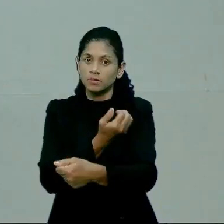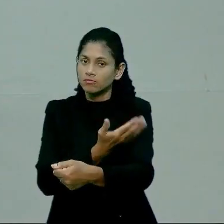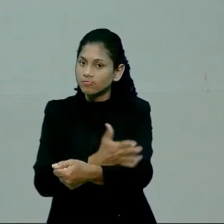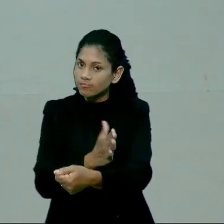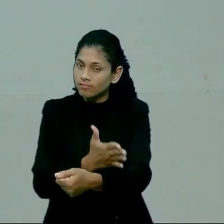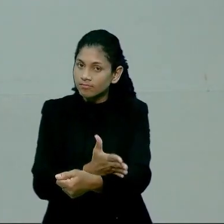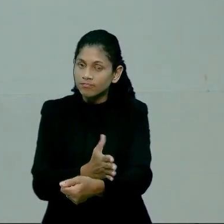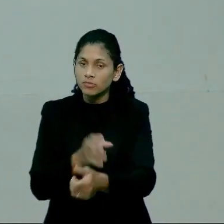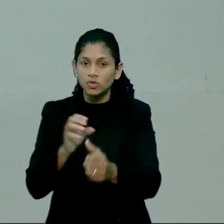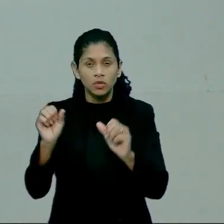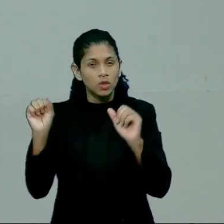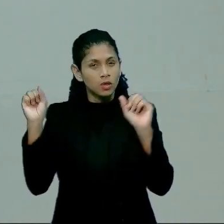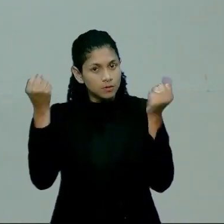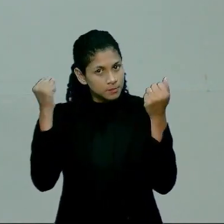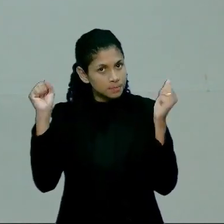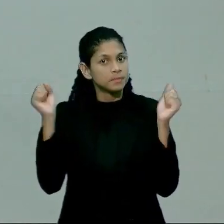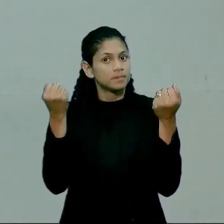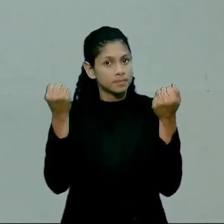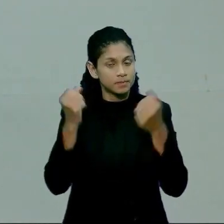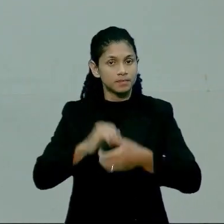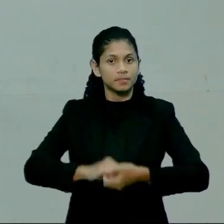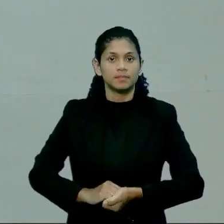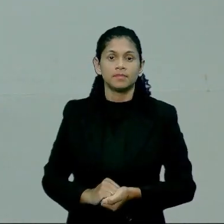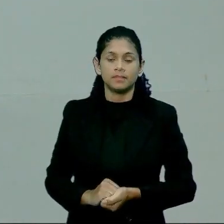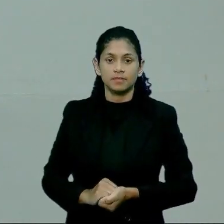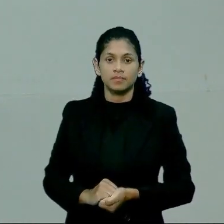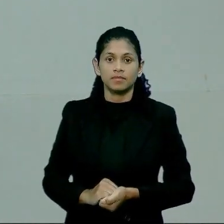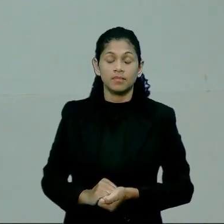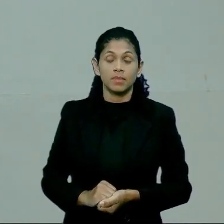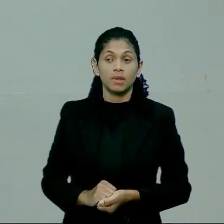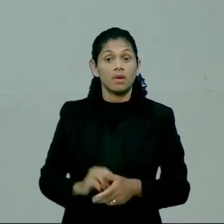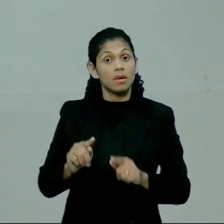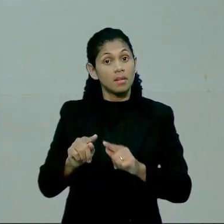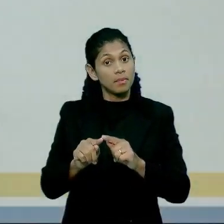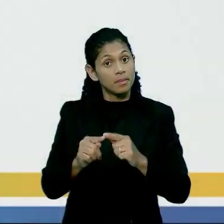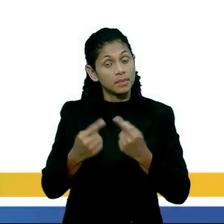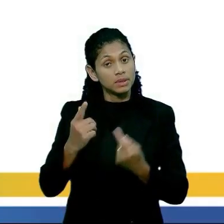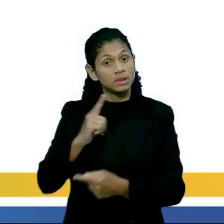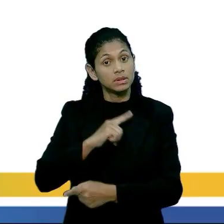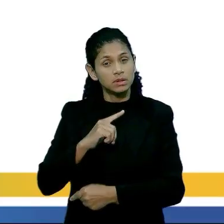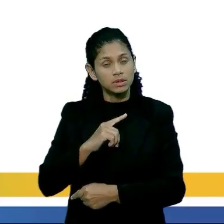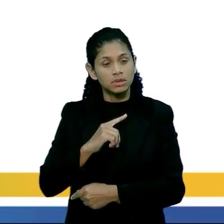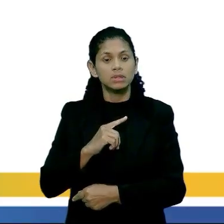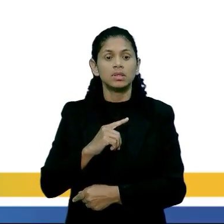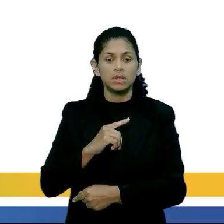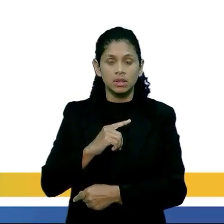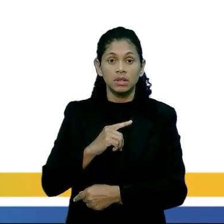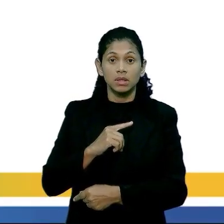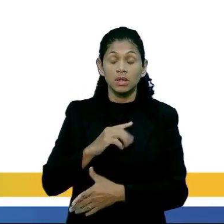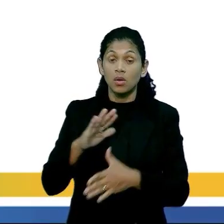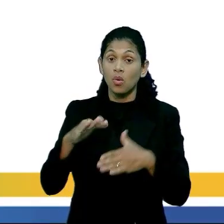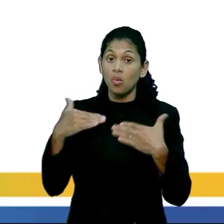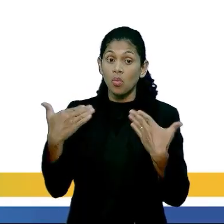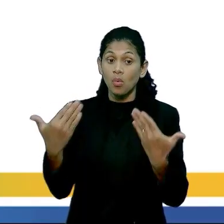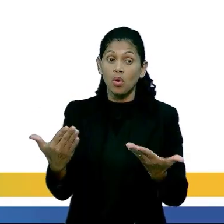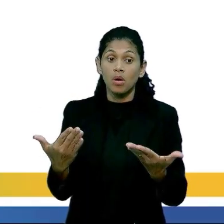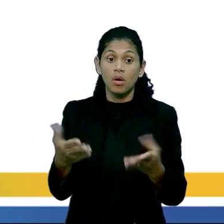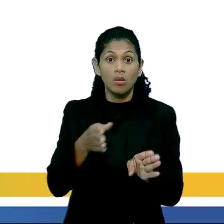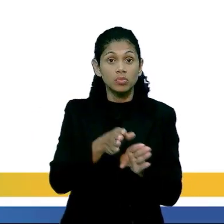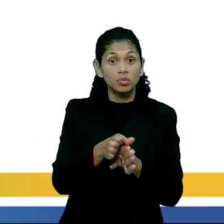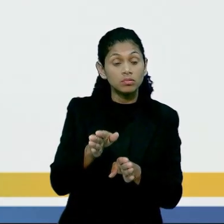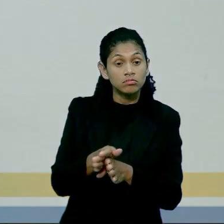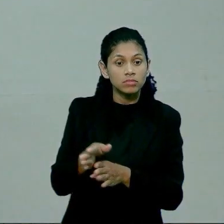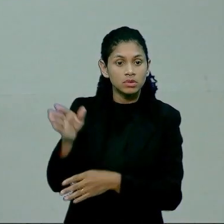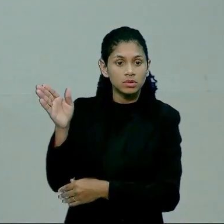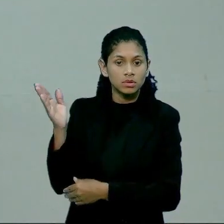músculo? Posso, mas existe aquela que é um pouco mais específica, mais direcionada. E analisando as alternativas, nós temos